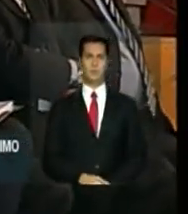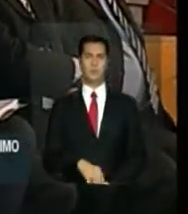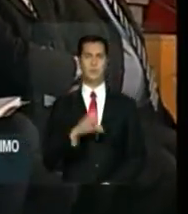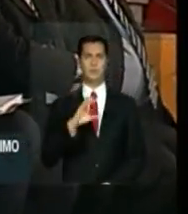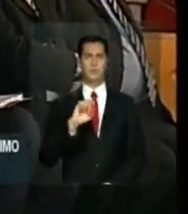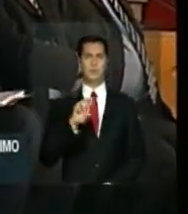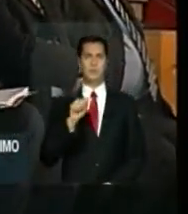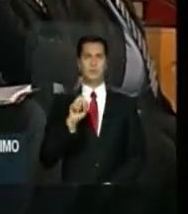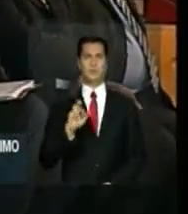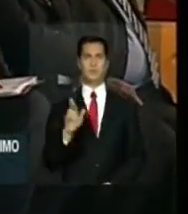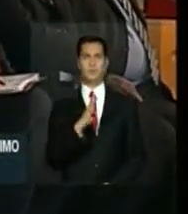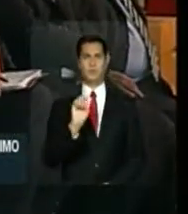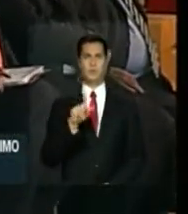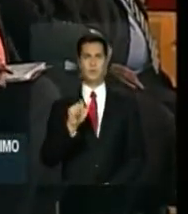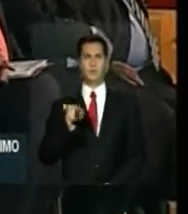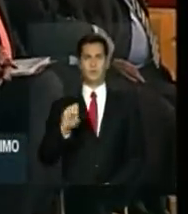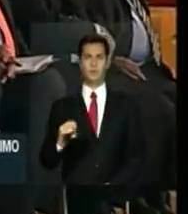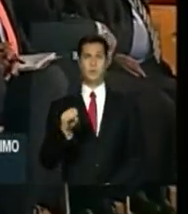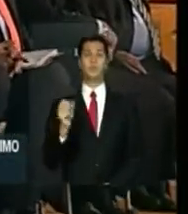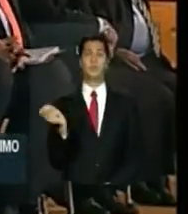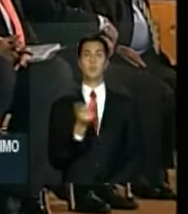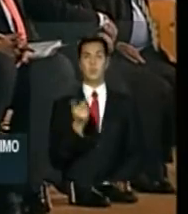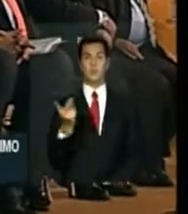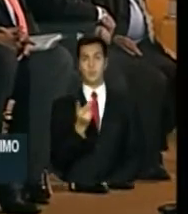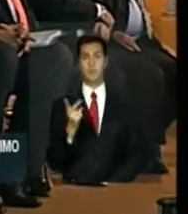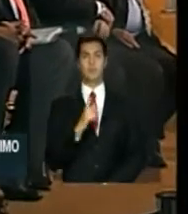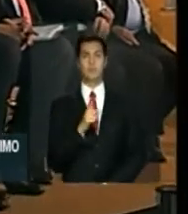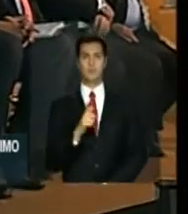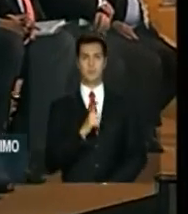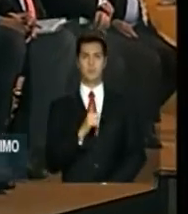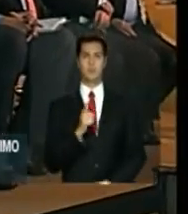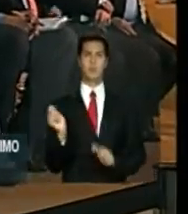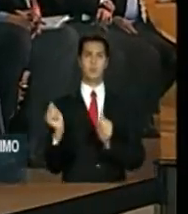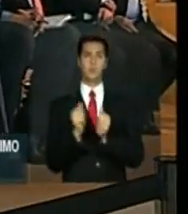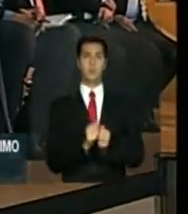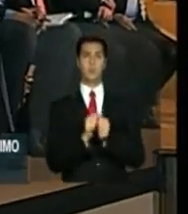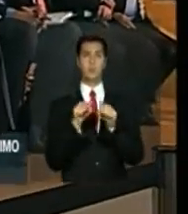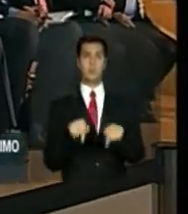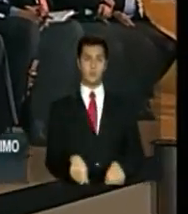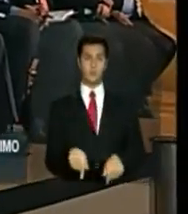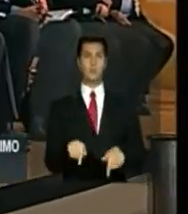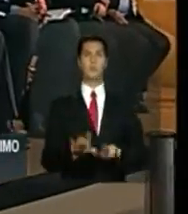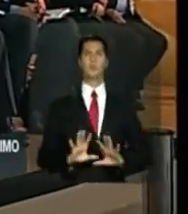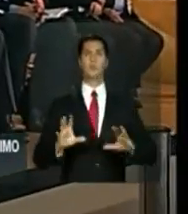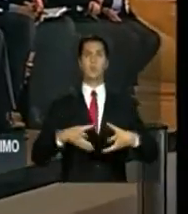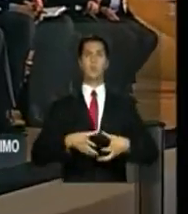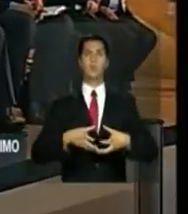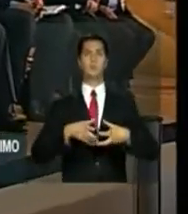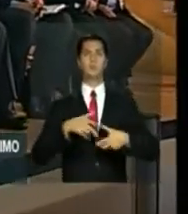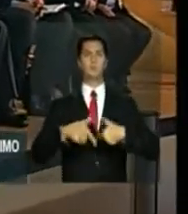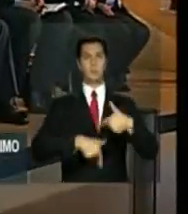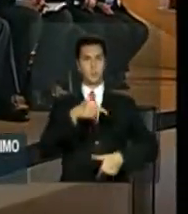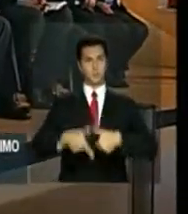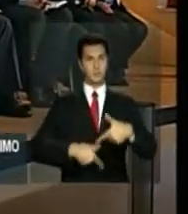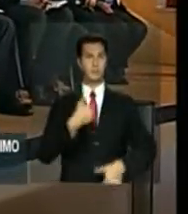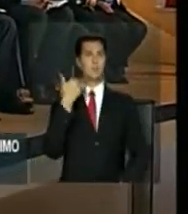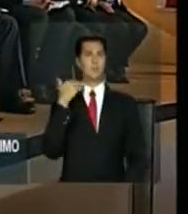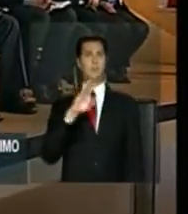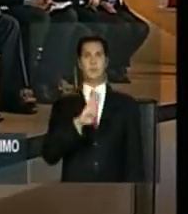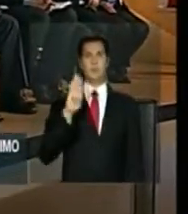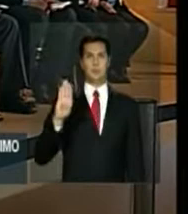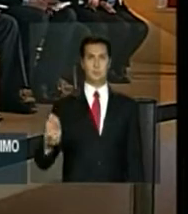César Borges, ambos aqui junto com demais representantes do Banco do Brasil responsáveis